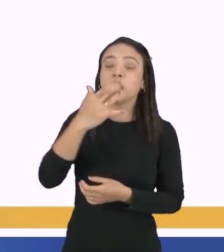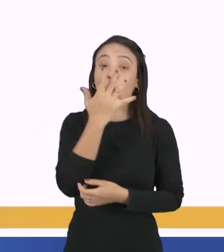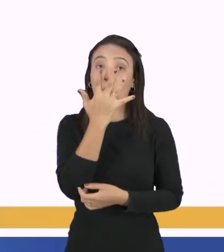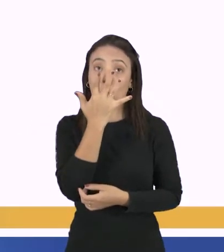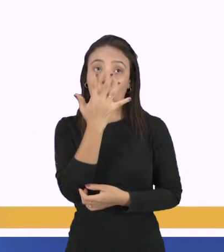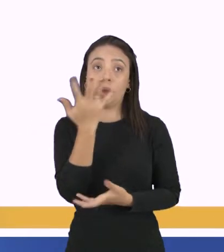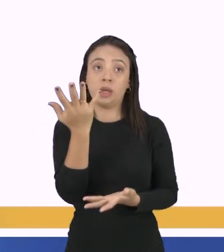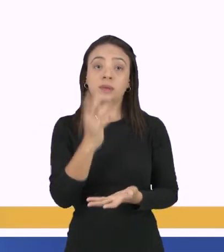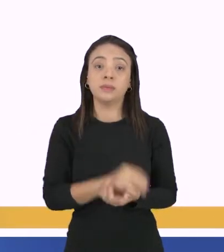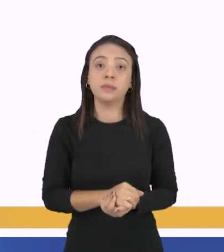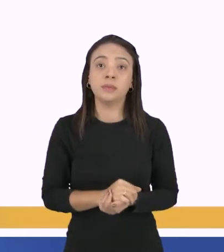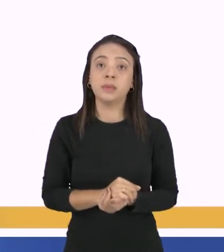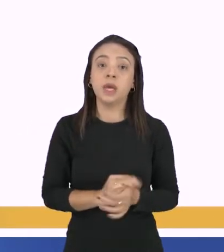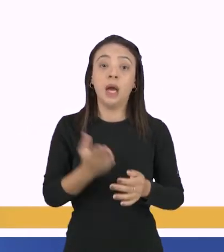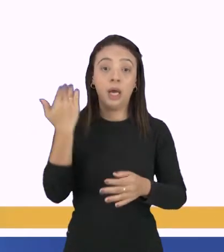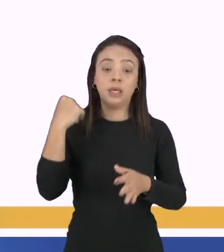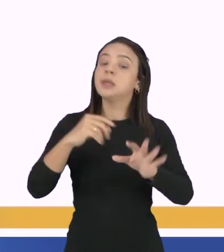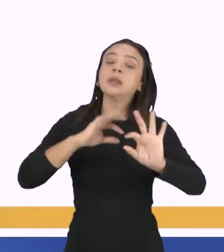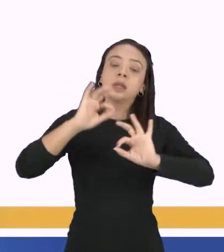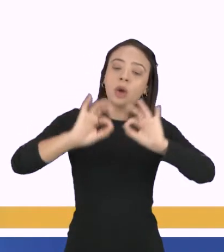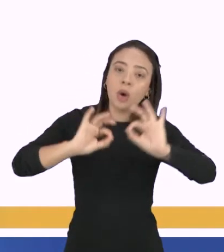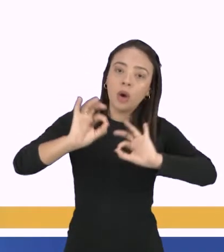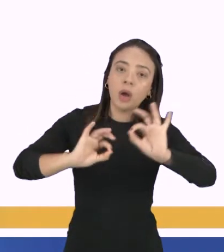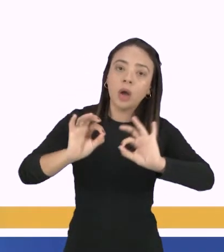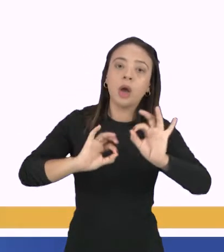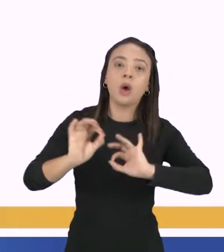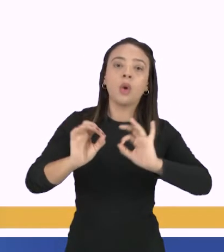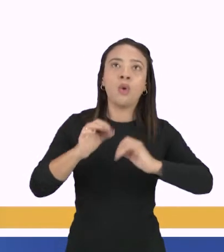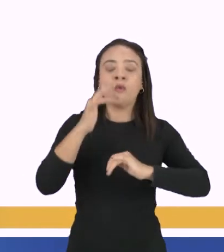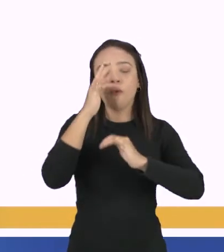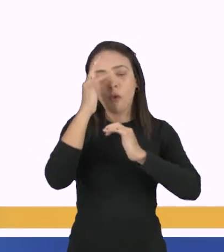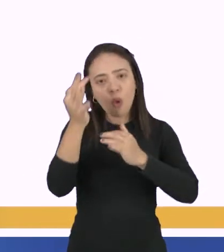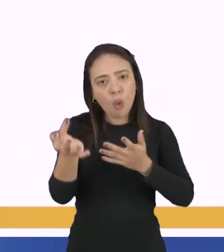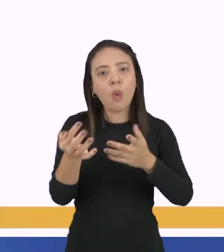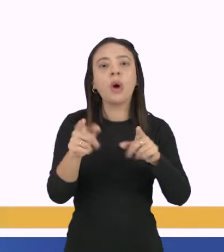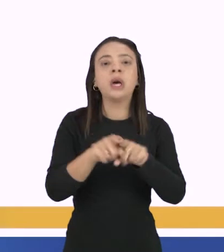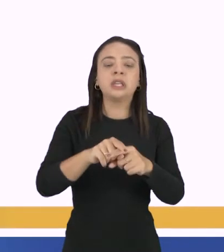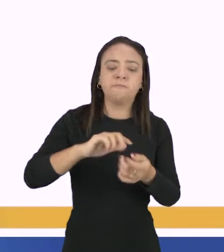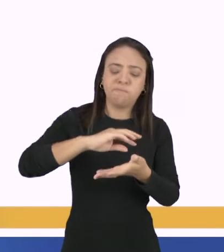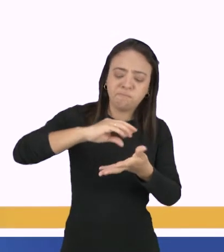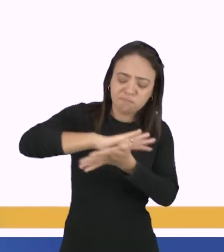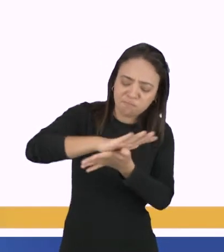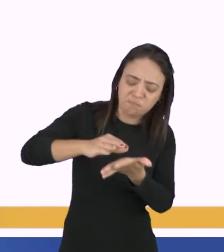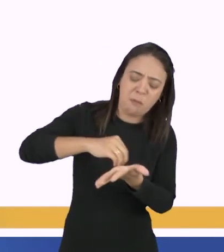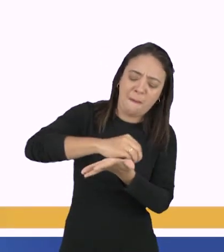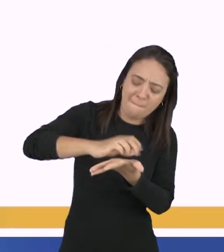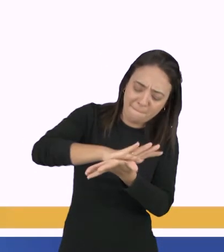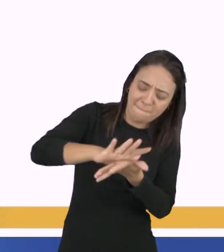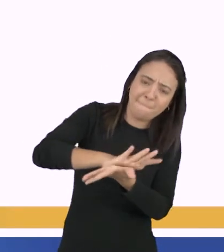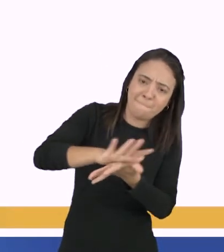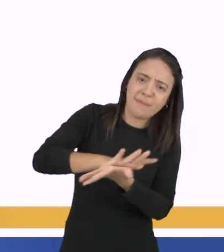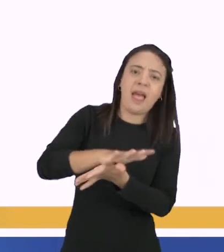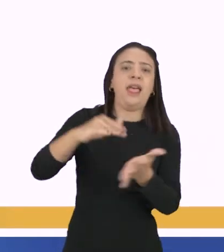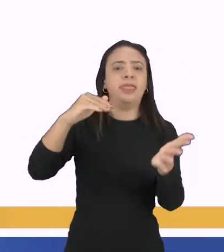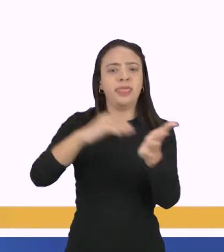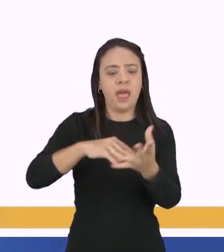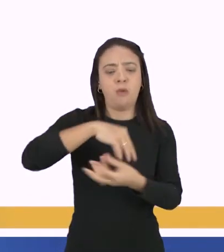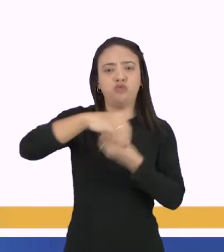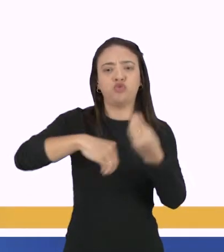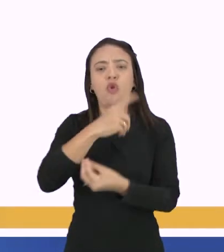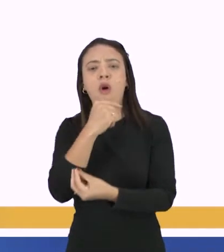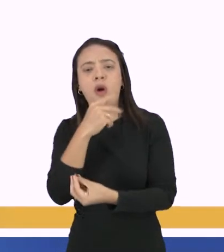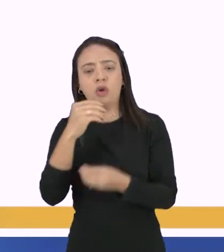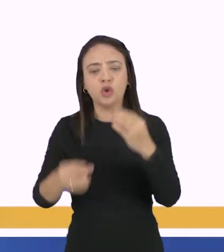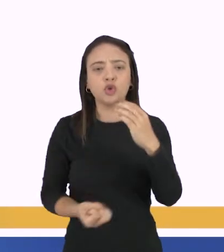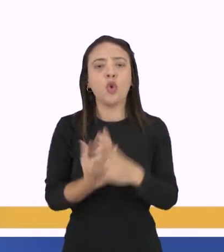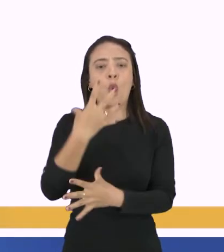celebração, né? Ele era preparado com ervas medicinais e flores que eram moídas e misturadas à água até formarem um pó. Entretanto,